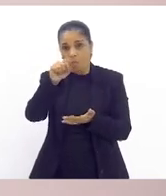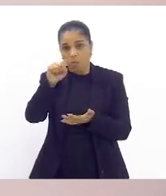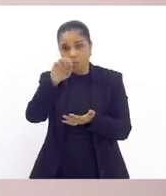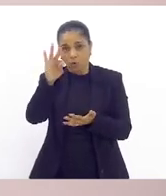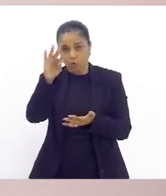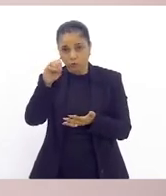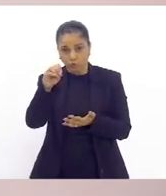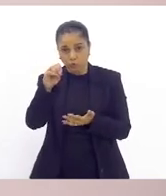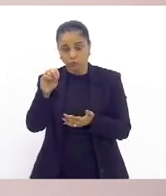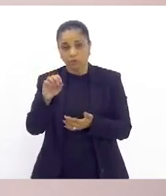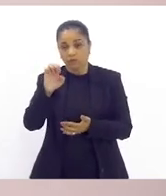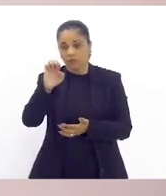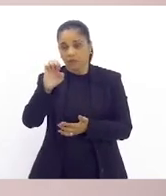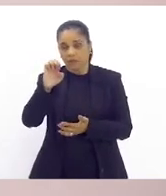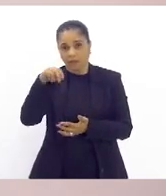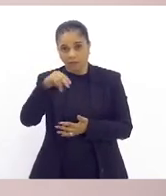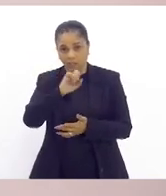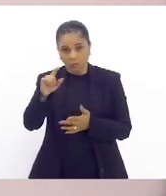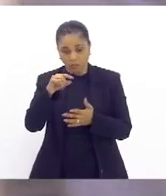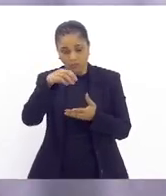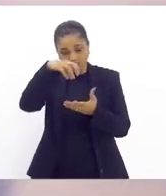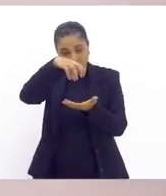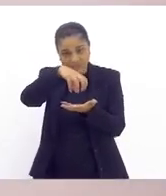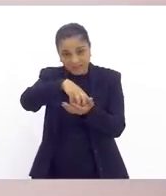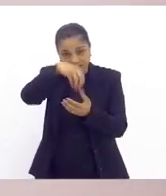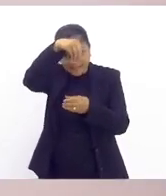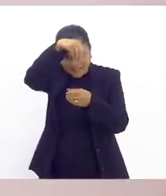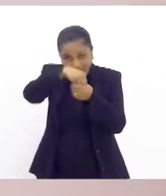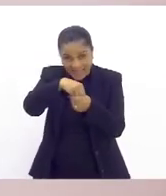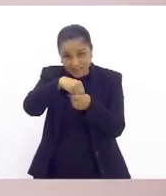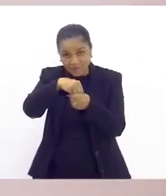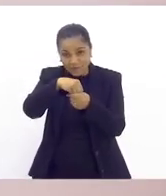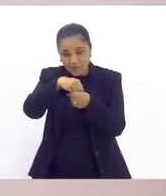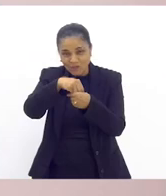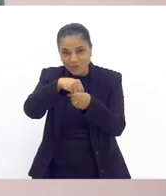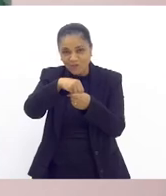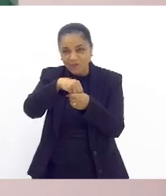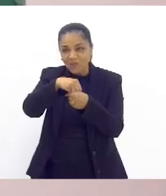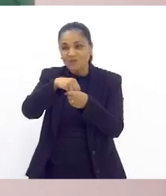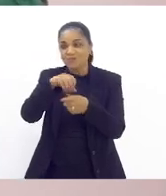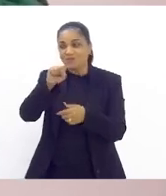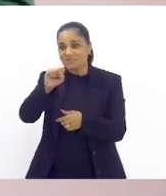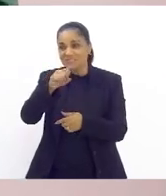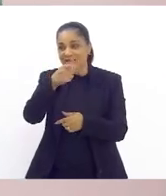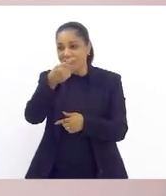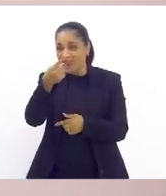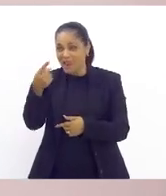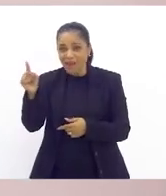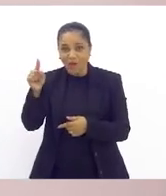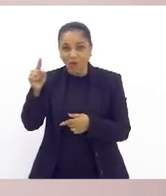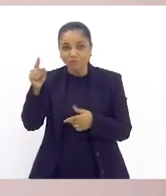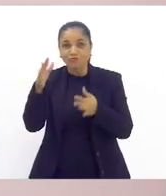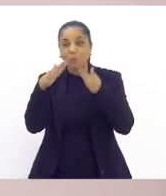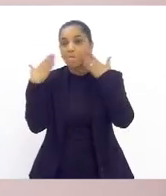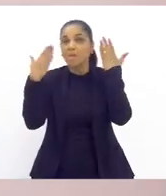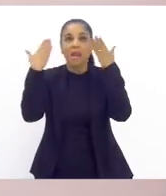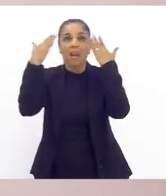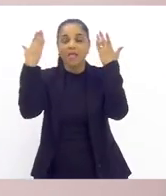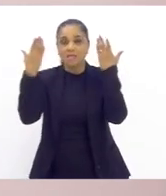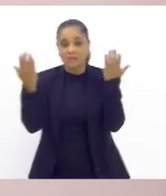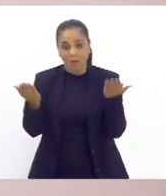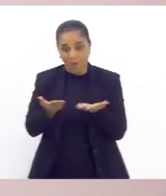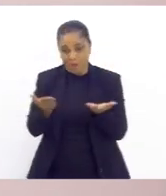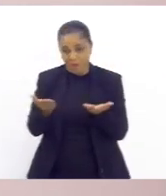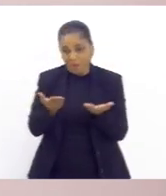um salão de cabeleireiro durante um ano e hoje funciona numa lojinha